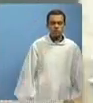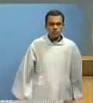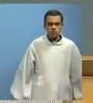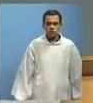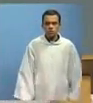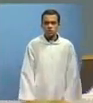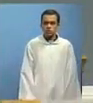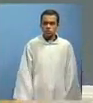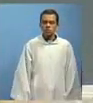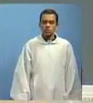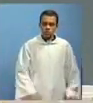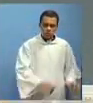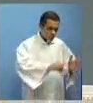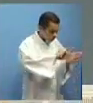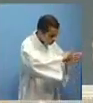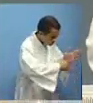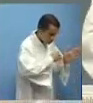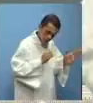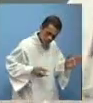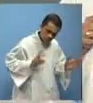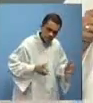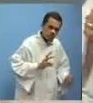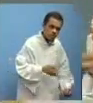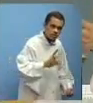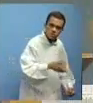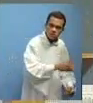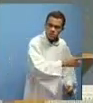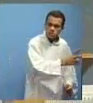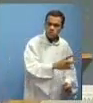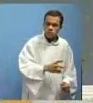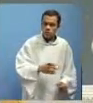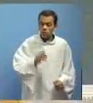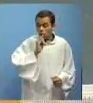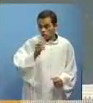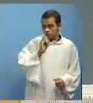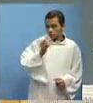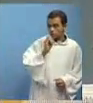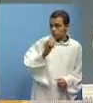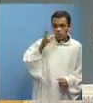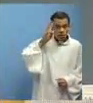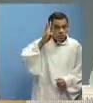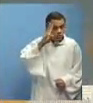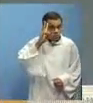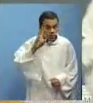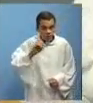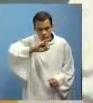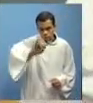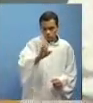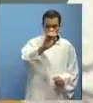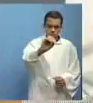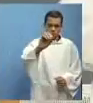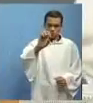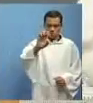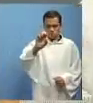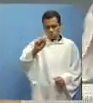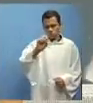e ele que sempre contou a história de josé do egito para os seus amigos e ouviu essa história quantas